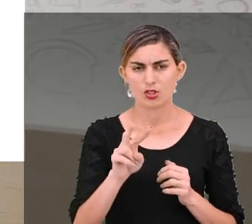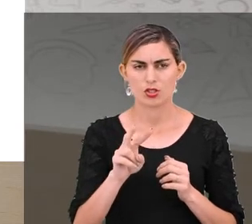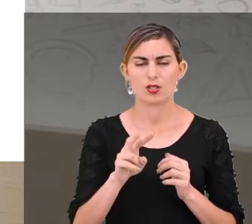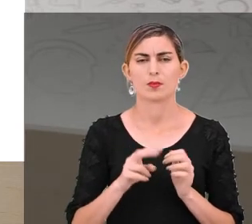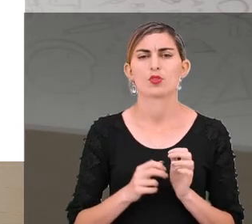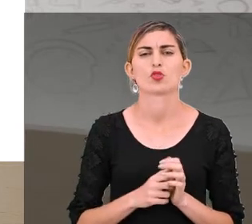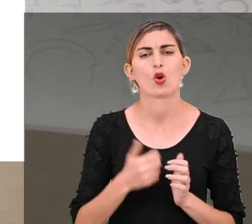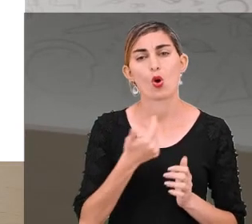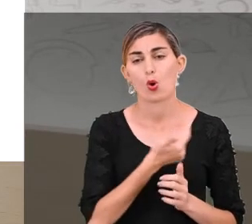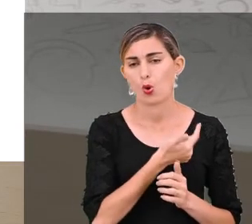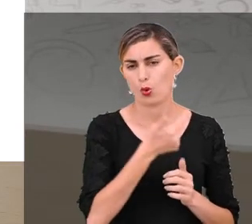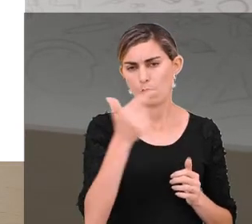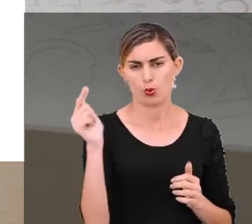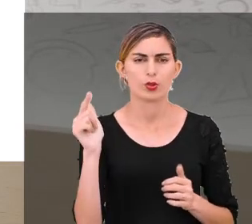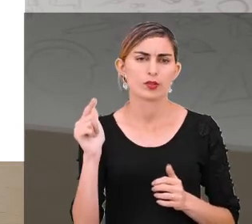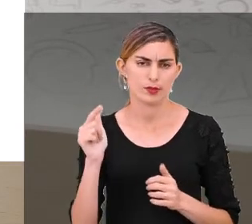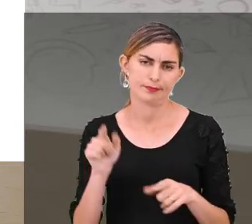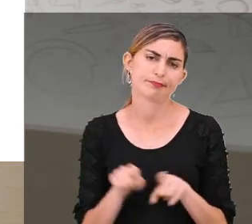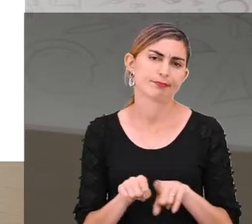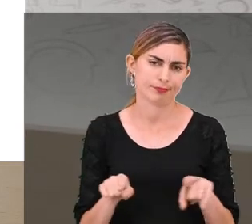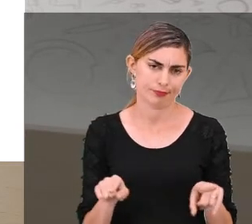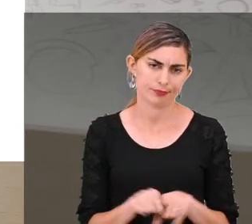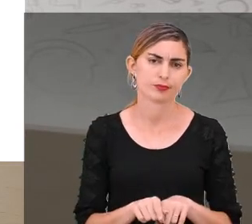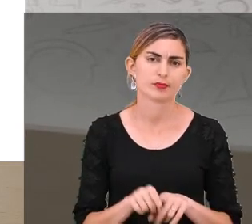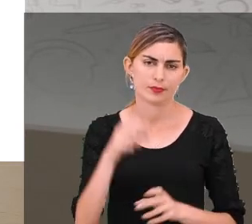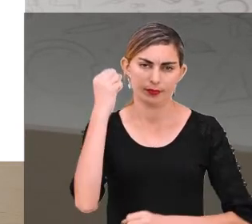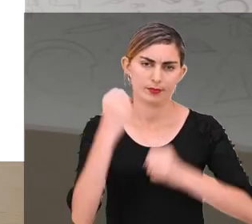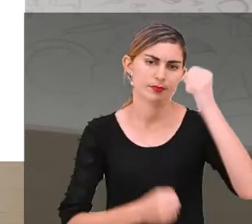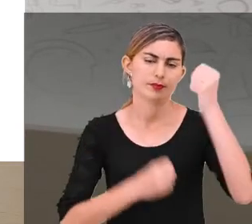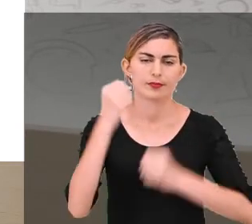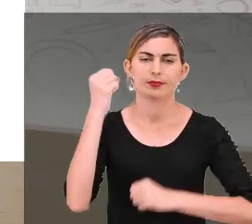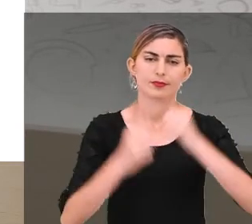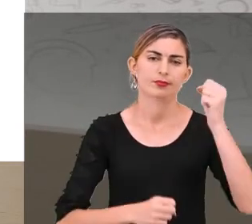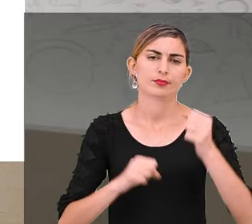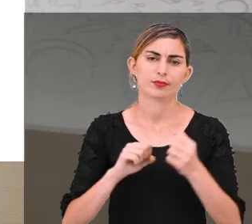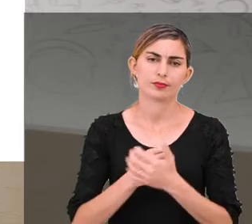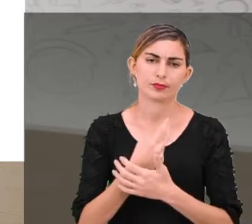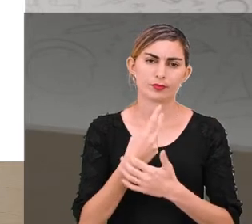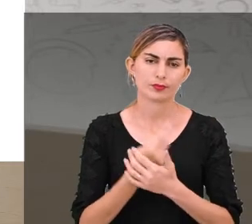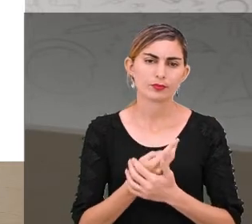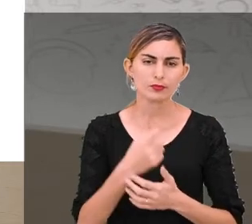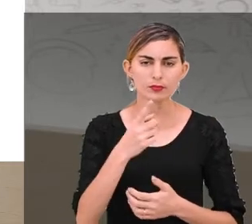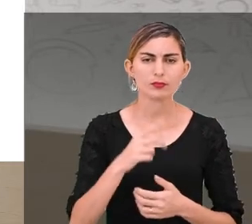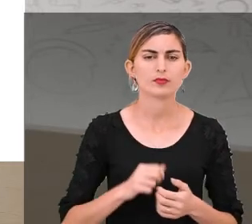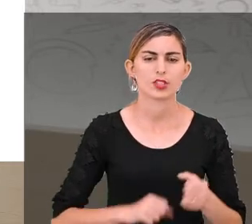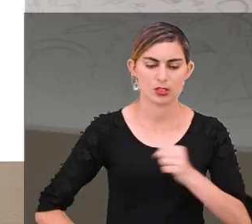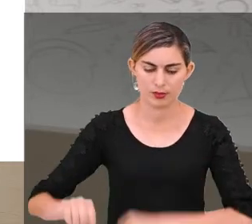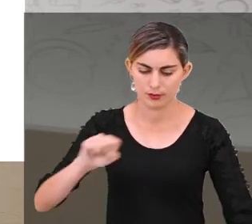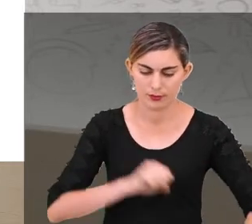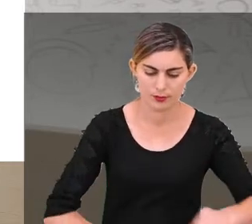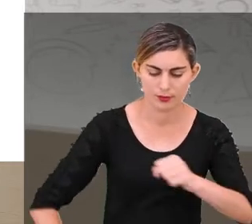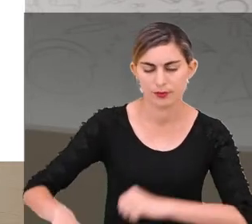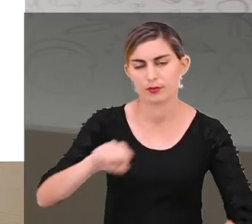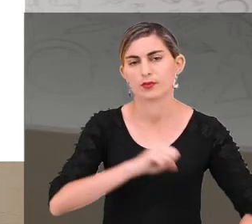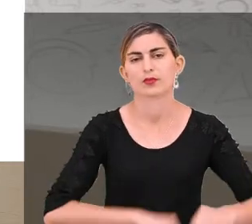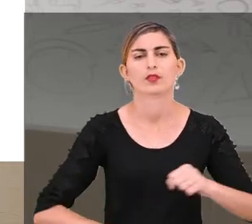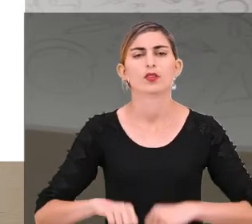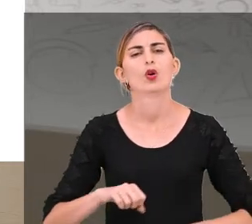Vejamos agora uma outra situação também na indústria e para auxiliar agora de serviços